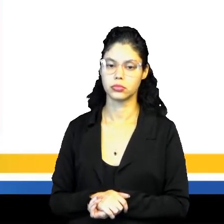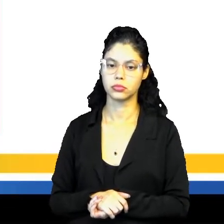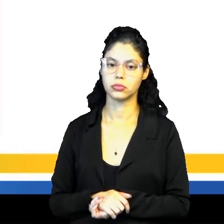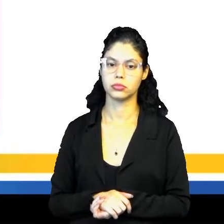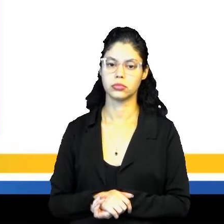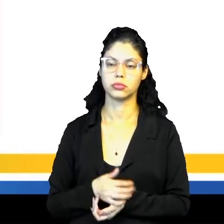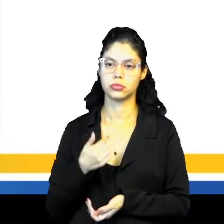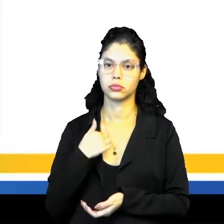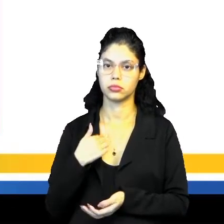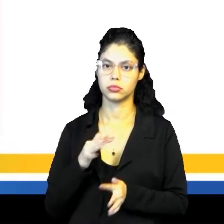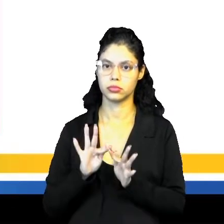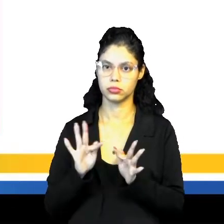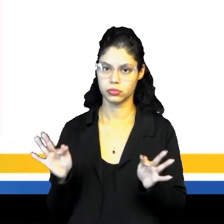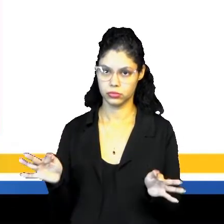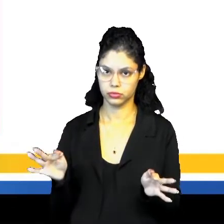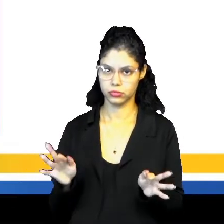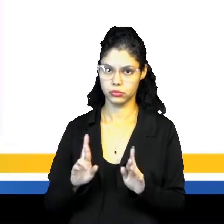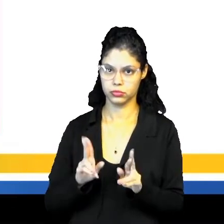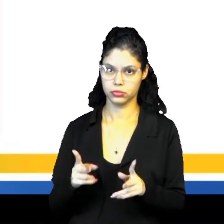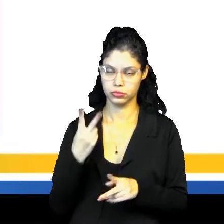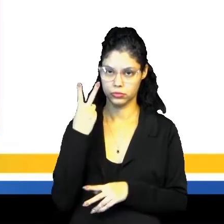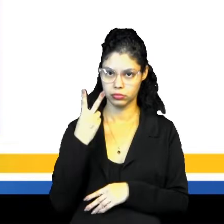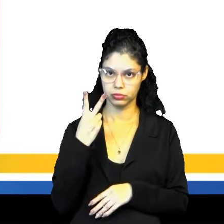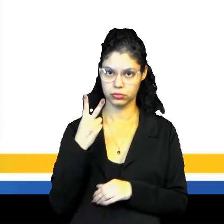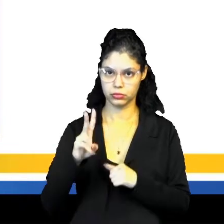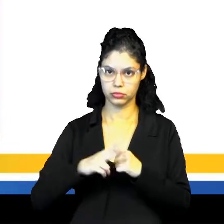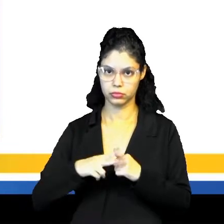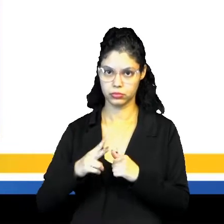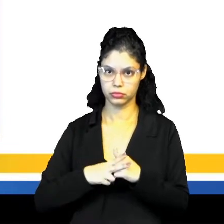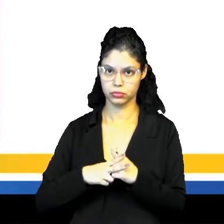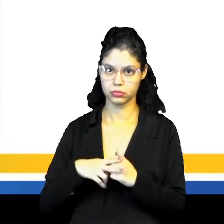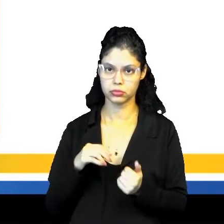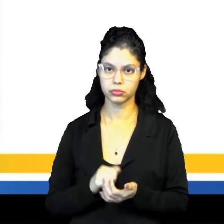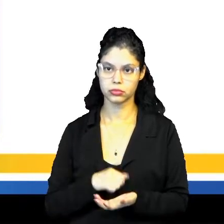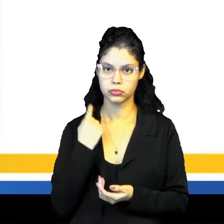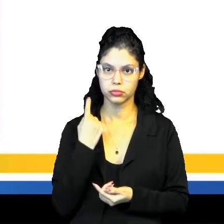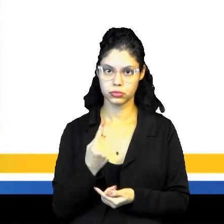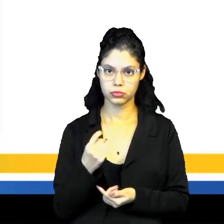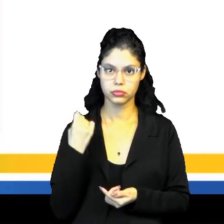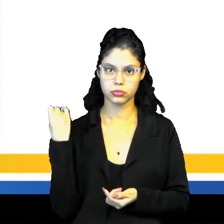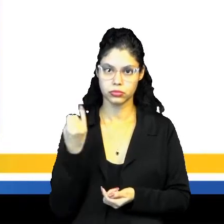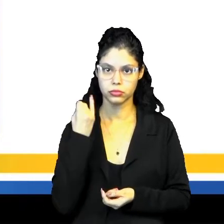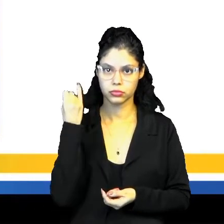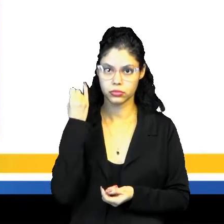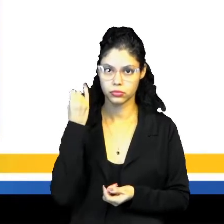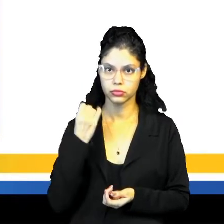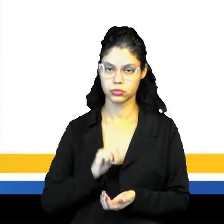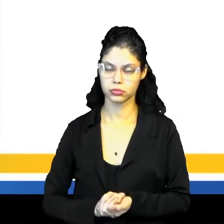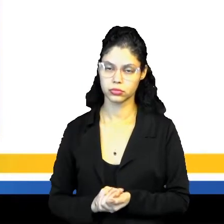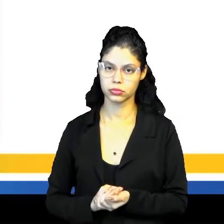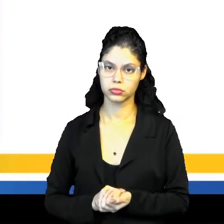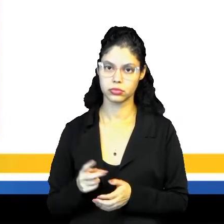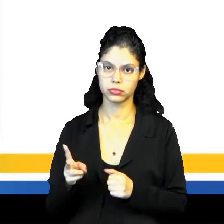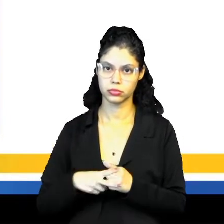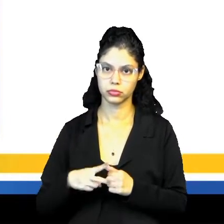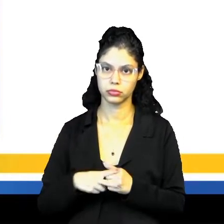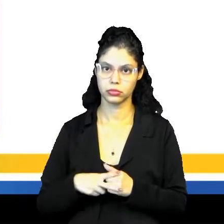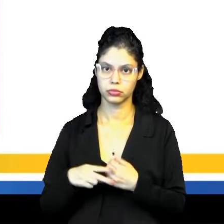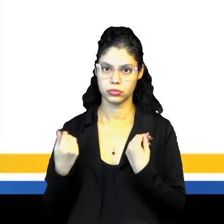Ou seja, nós temos uma formação, né, de 2 verbos aí, que é formado por um verbo principal, né? E esse